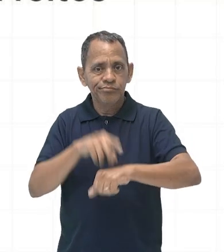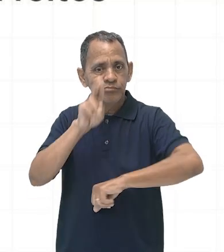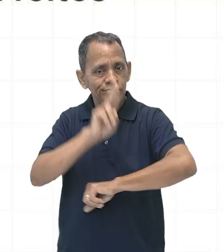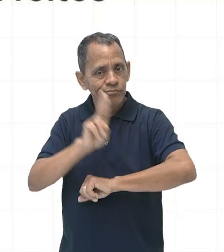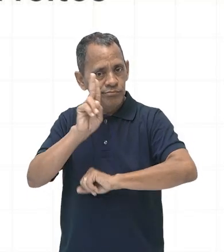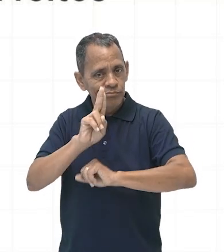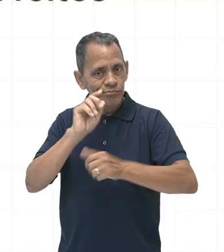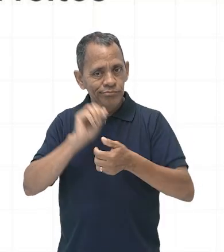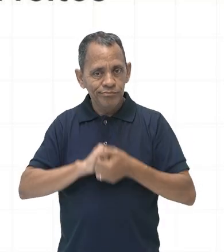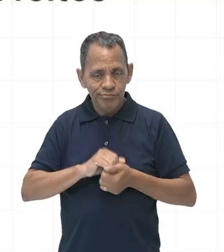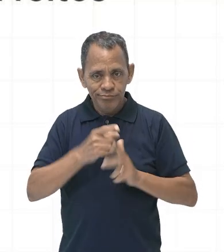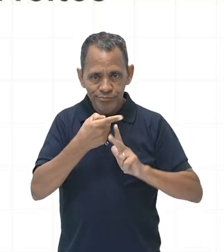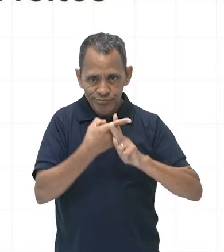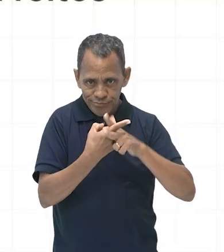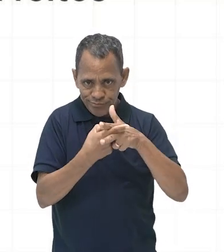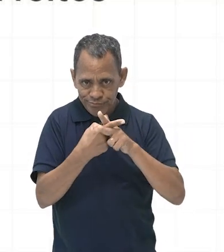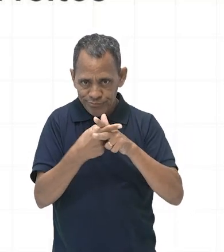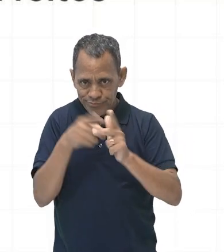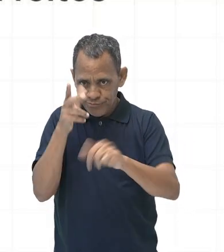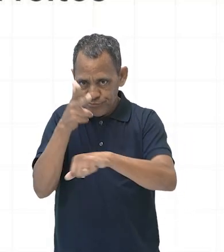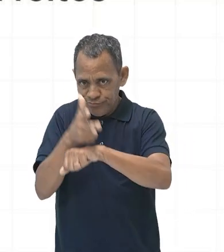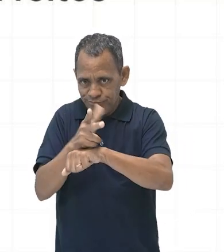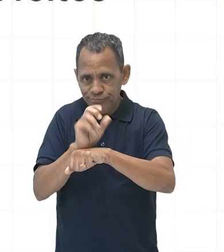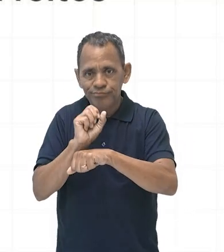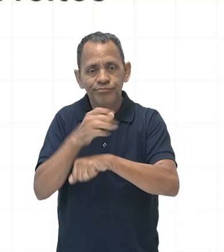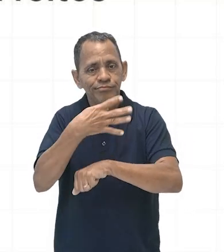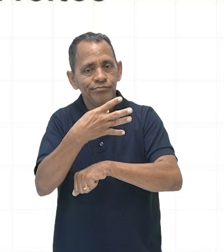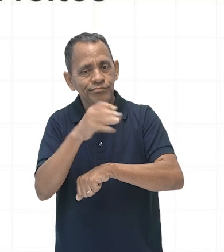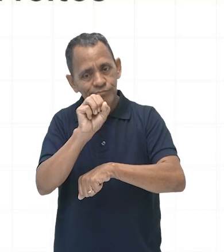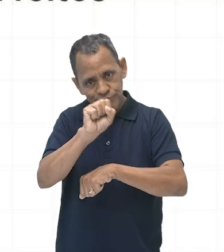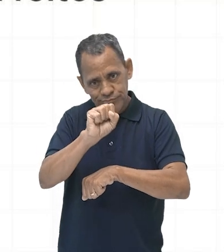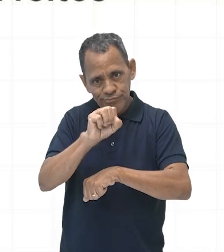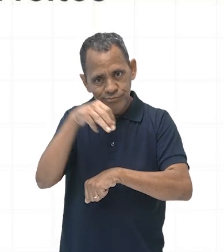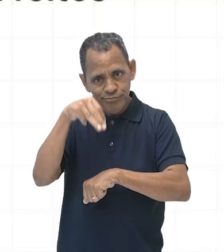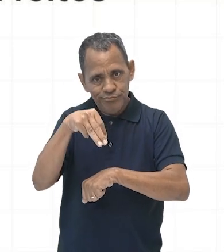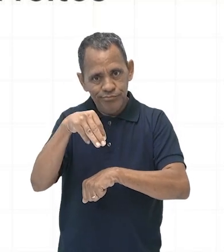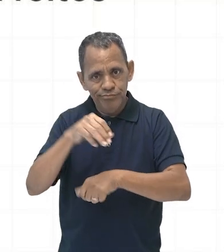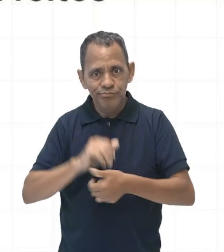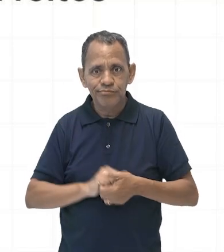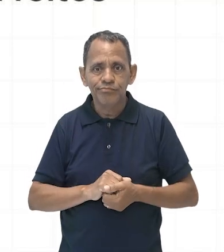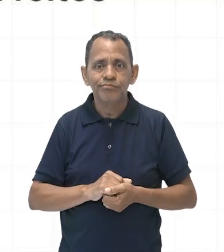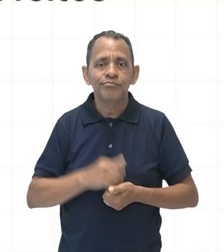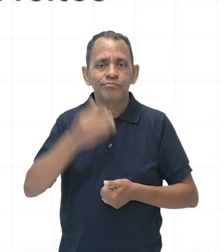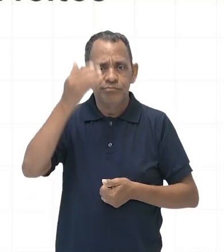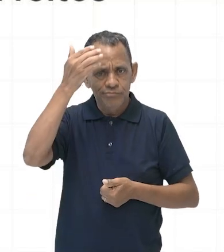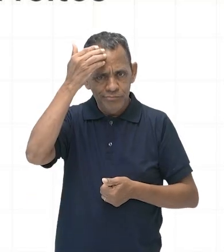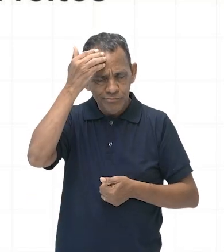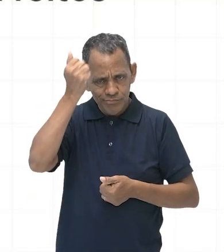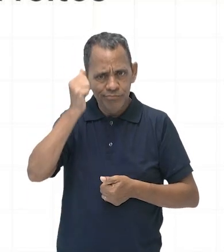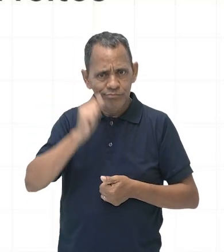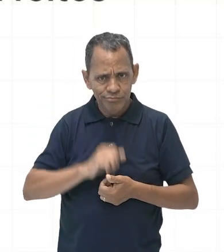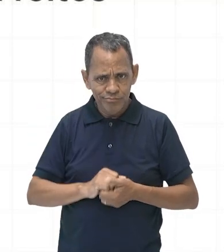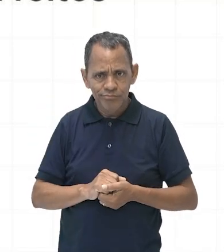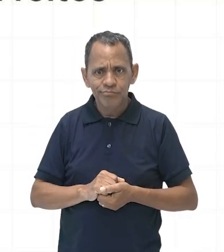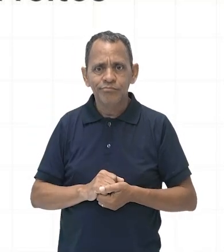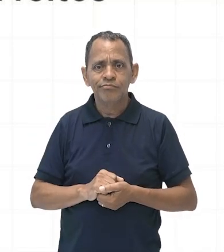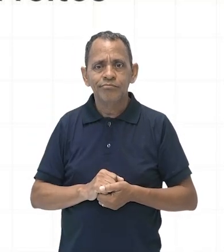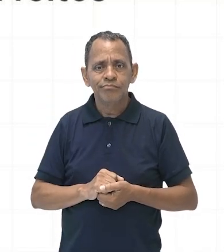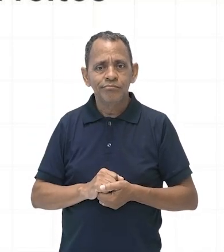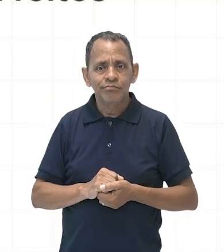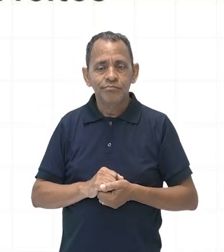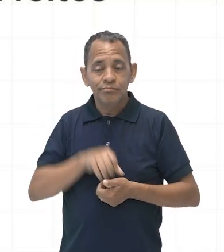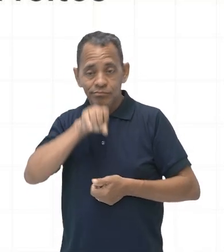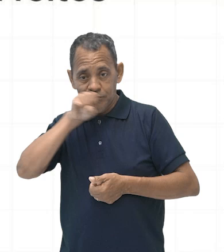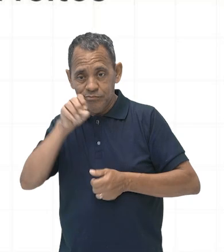esse vídeo é de 48 minutos. Tá? Nós sabemos que isso se for mantidas